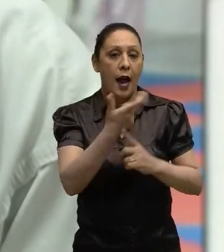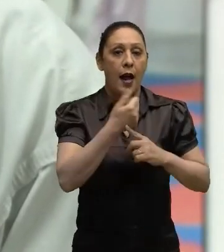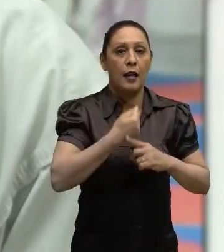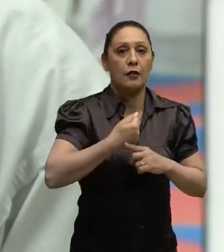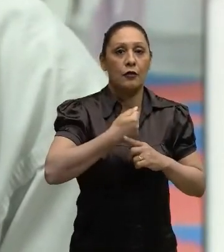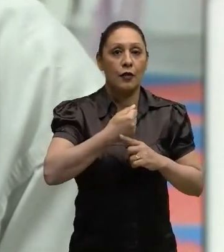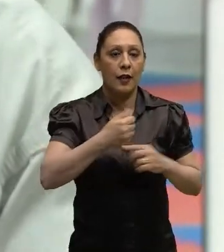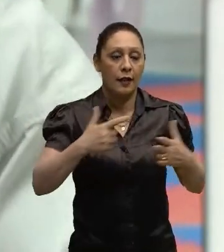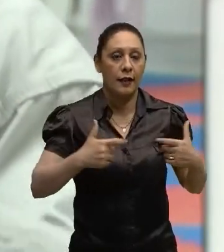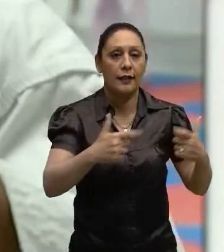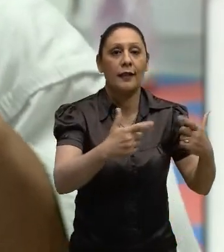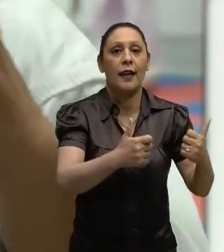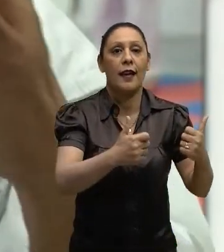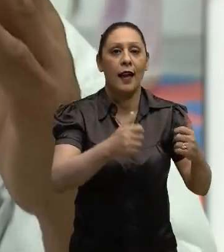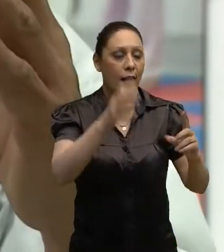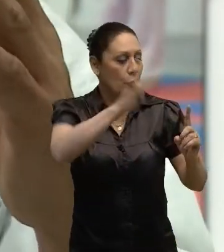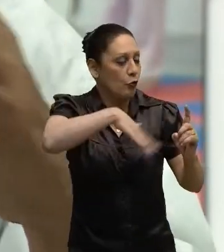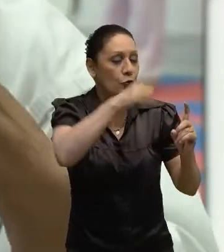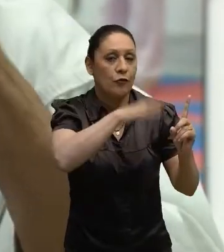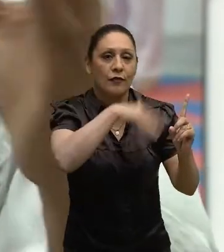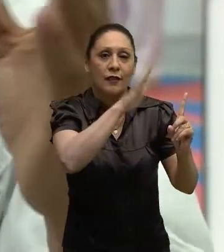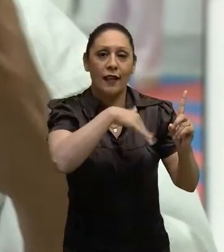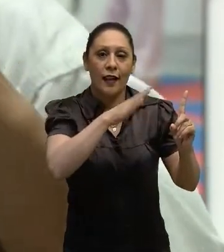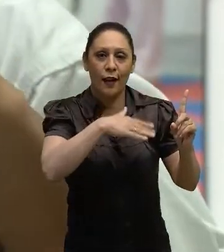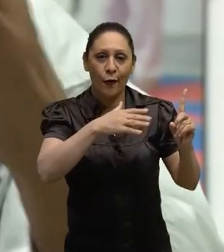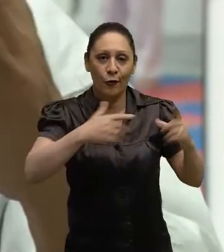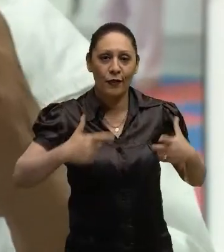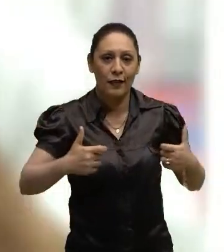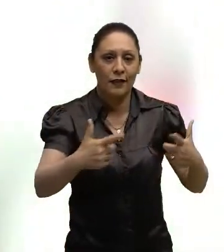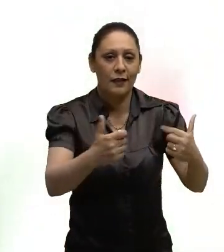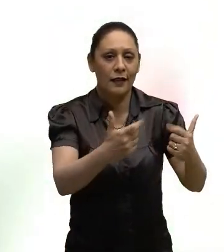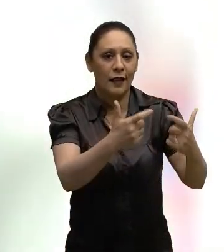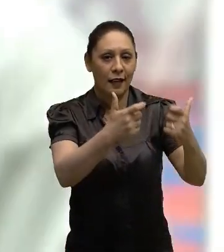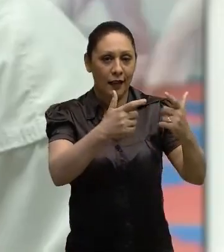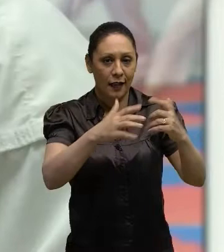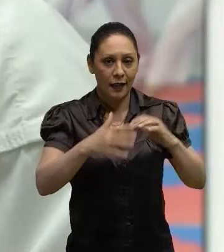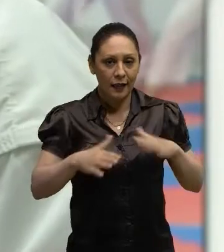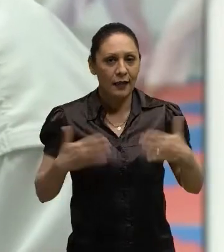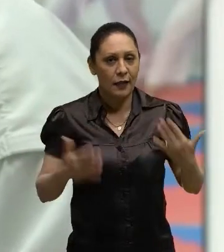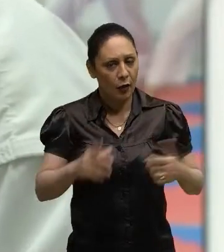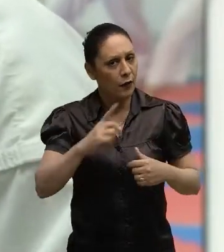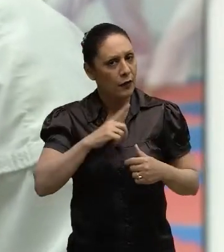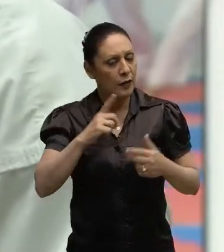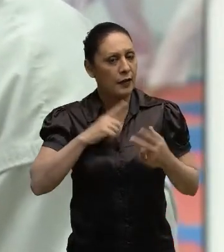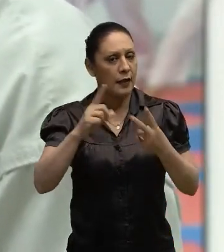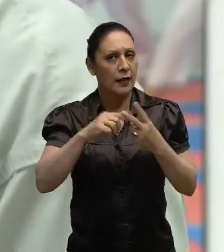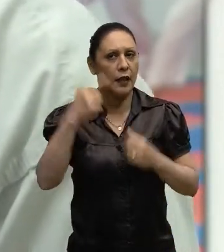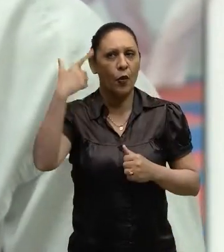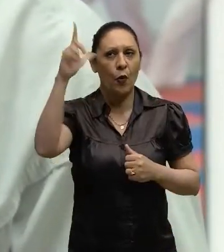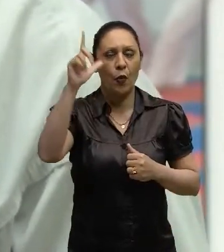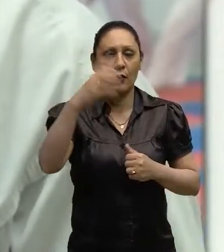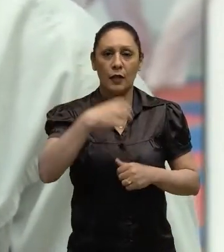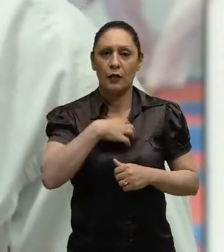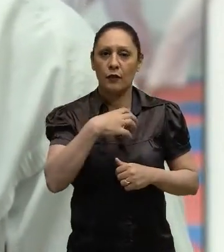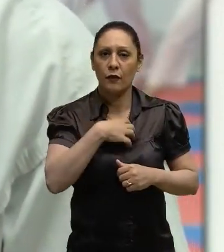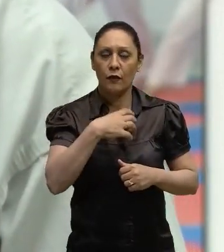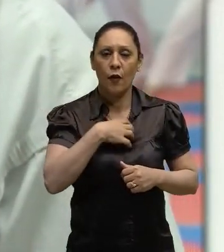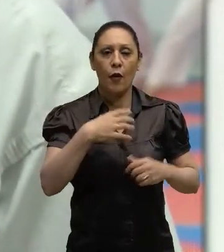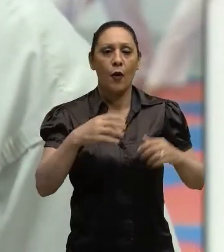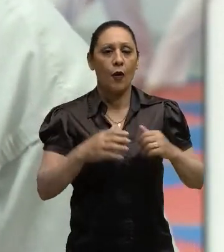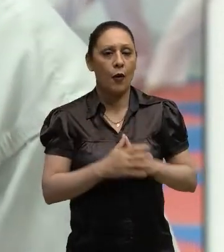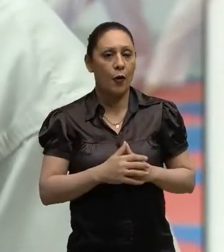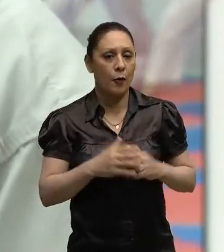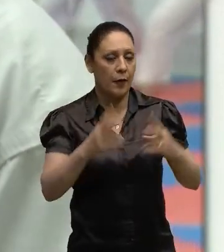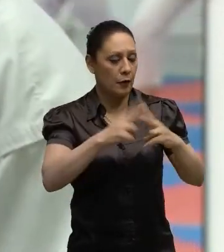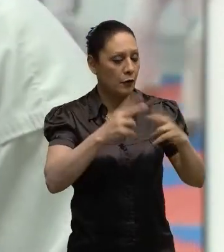Marte, que era o deus da guerra, que era o símbolo vermelho, né, o romano. Você tem outras formas de artes marciais que